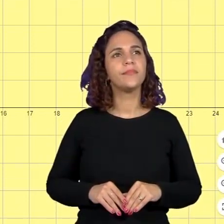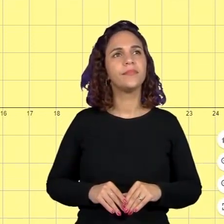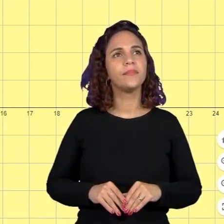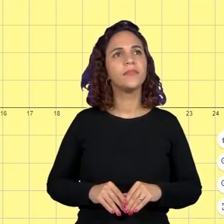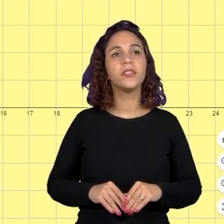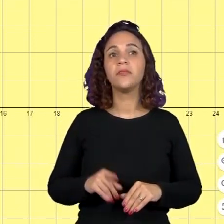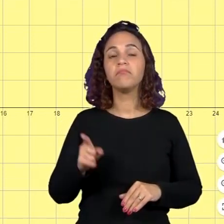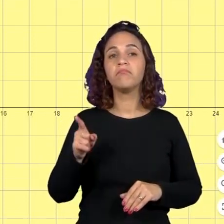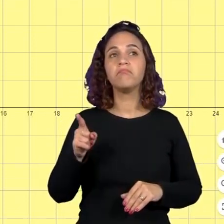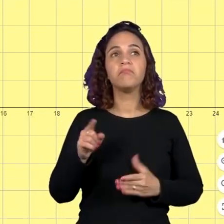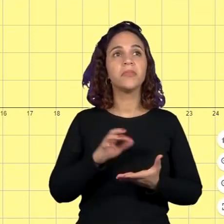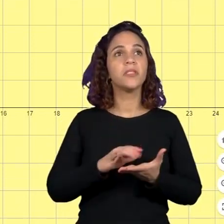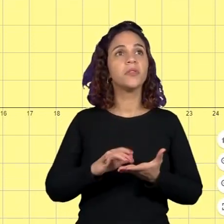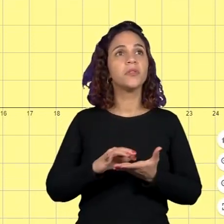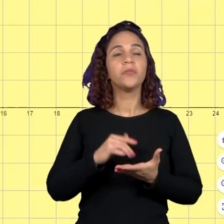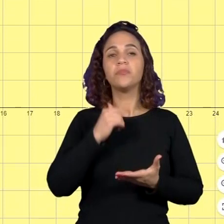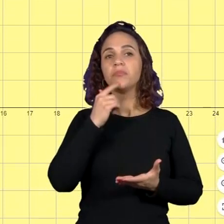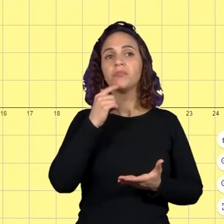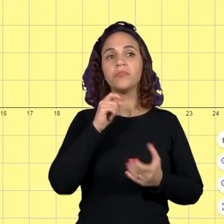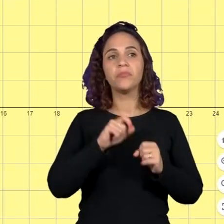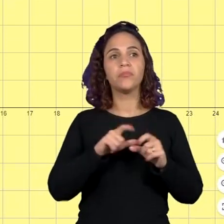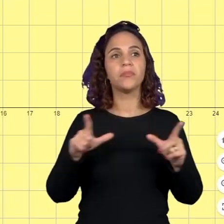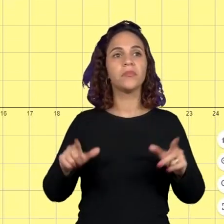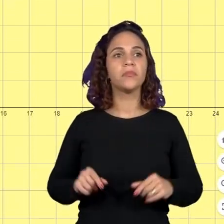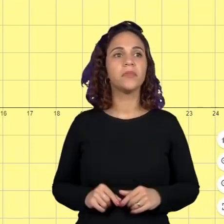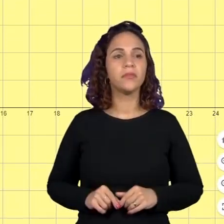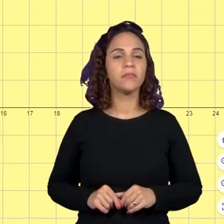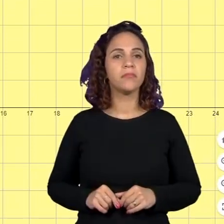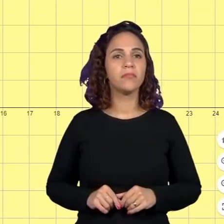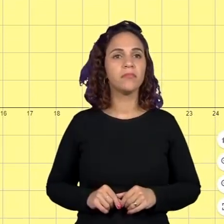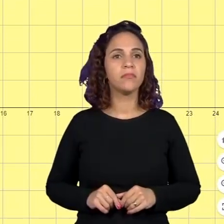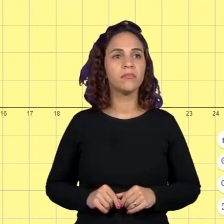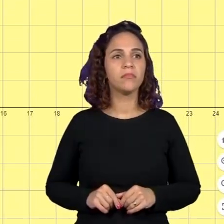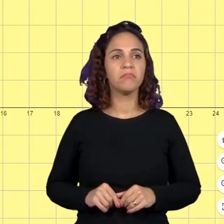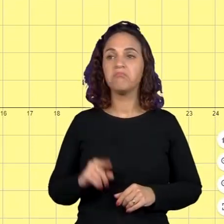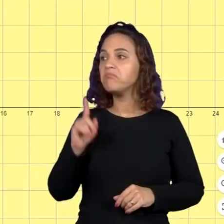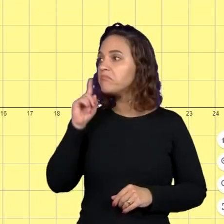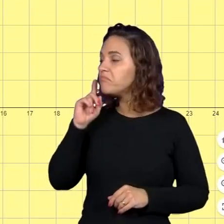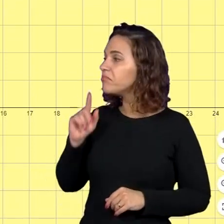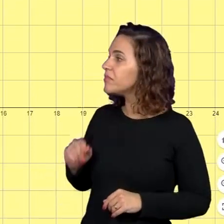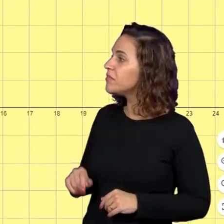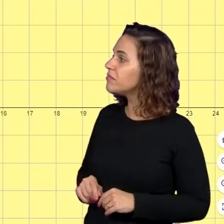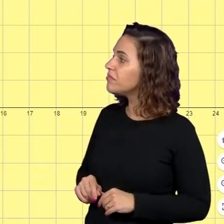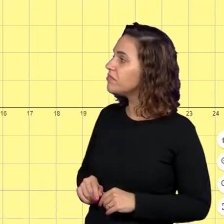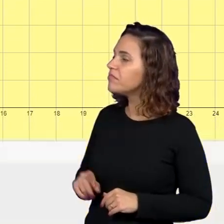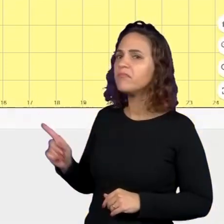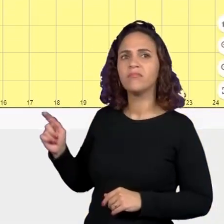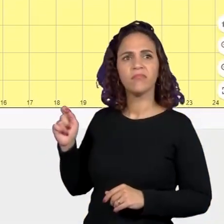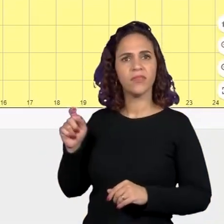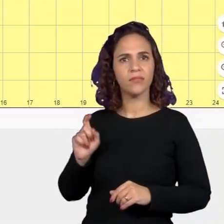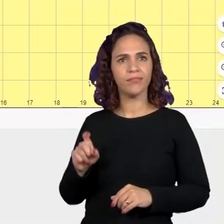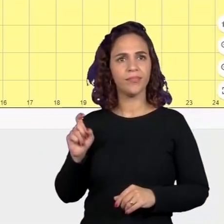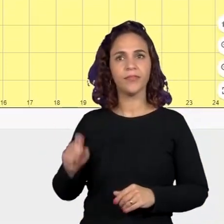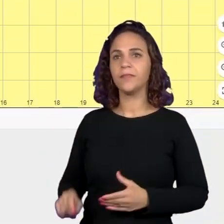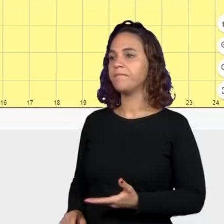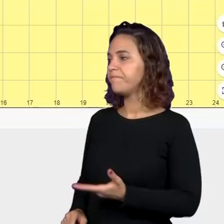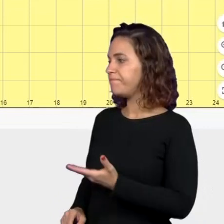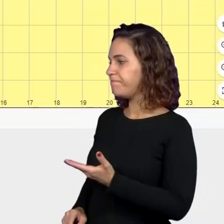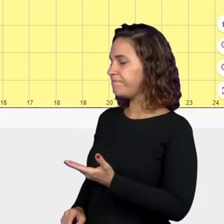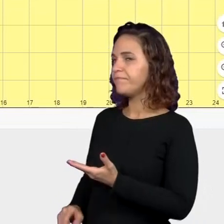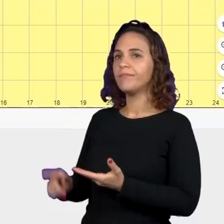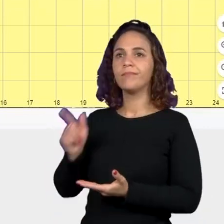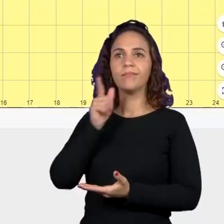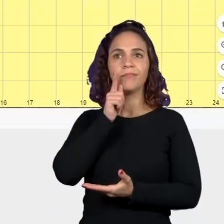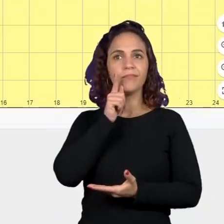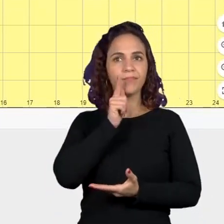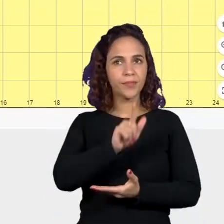abriu a calculadora? Ela tá brava comigo. Vamos ver se aqui vai? Oráculo, você consegue clicar no vídeo? Foi, aí,